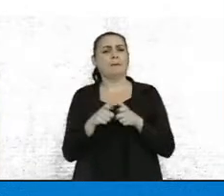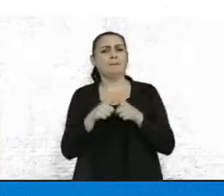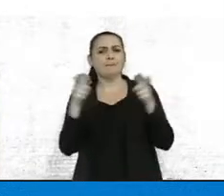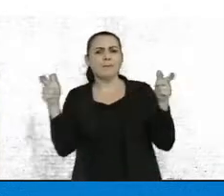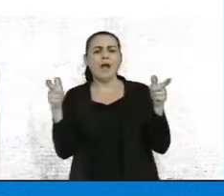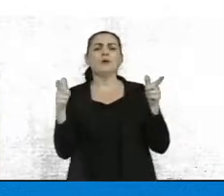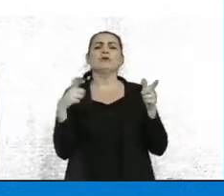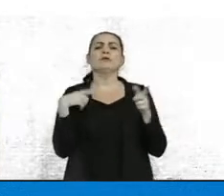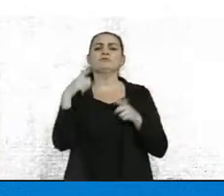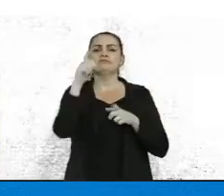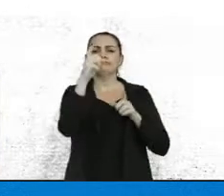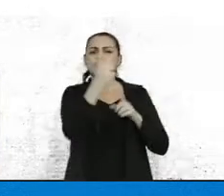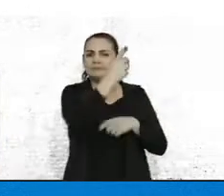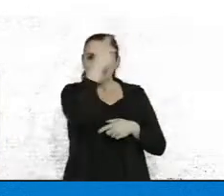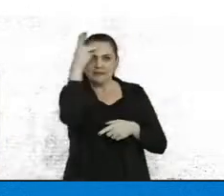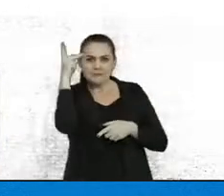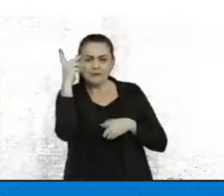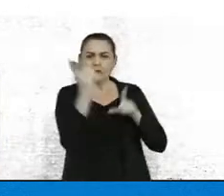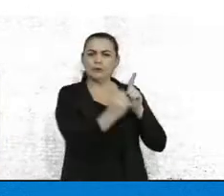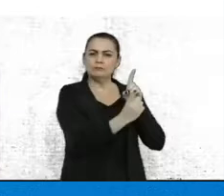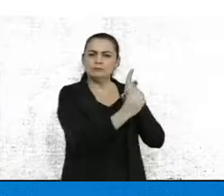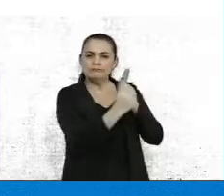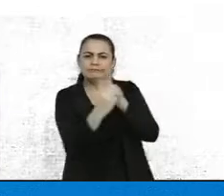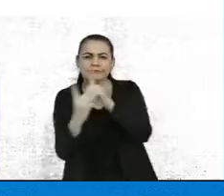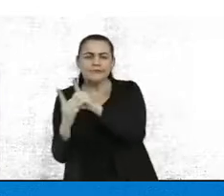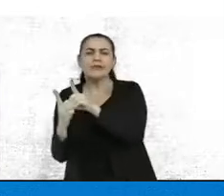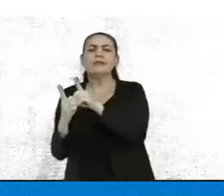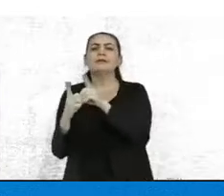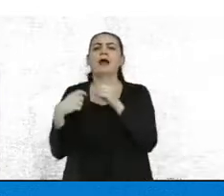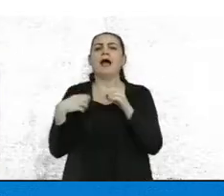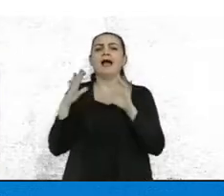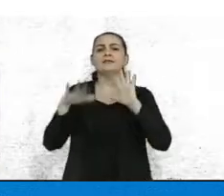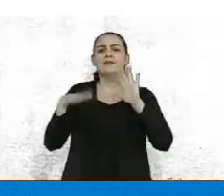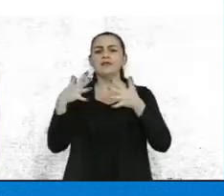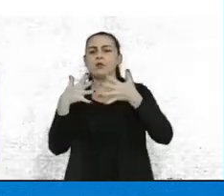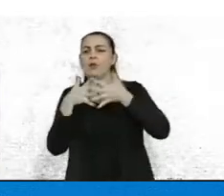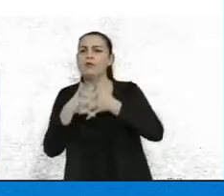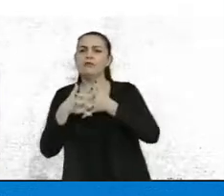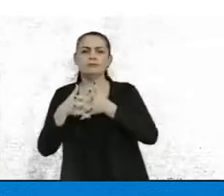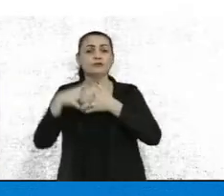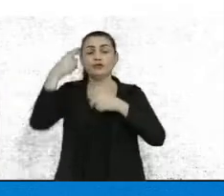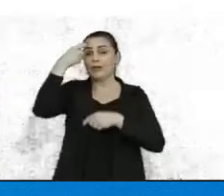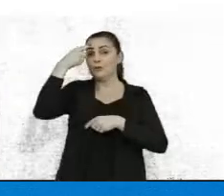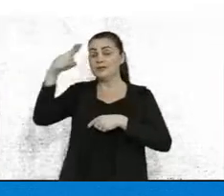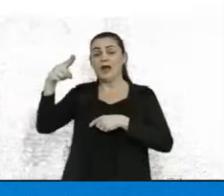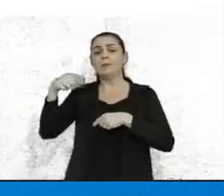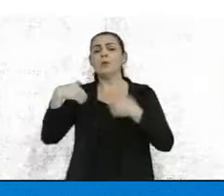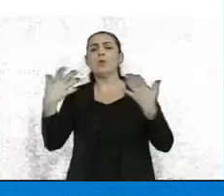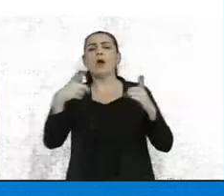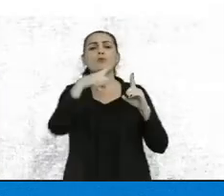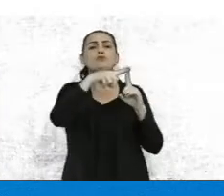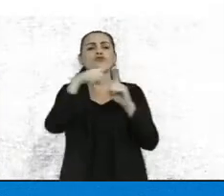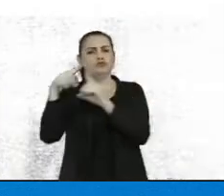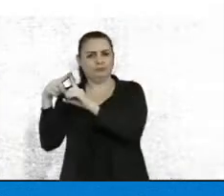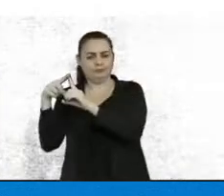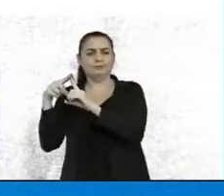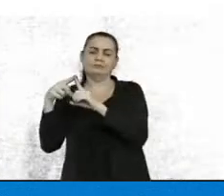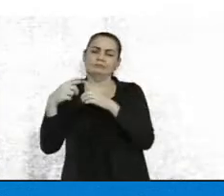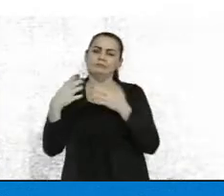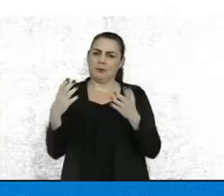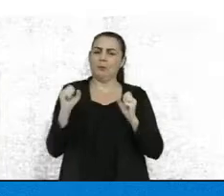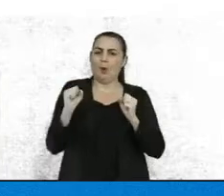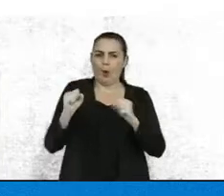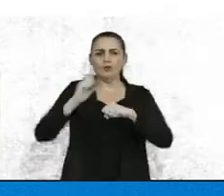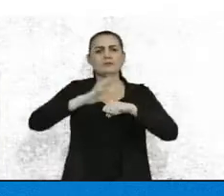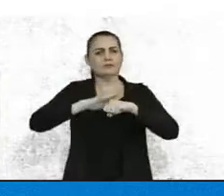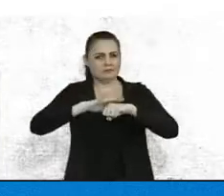confundem e não sabem direito que tipo de doença que estão tendo, tá? Então, essa doença também pode se manifestar num subgrupo